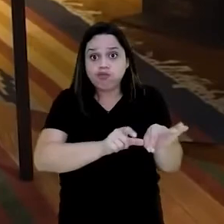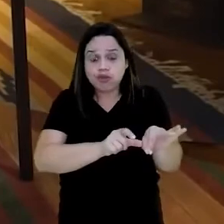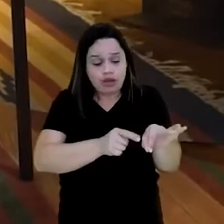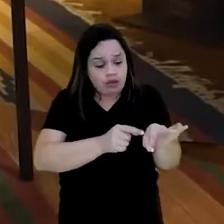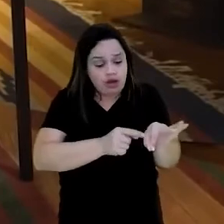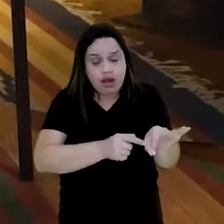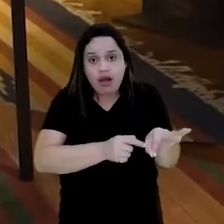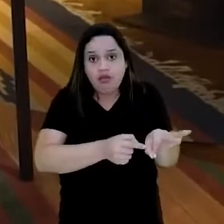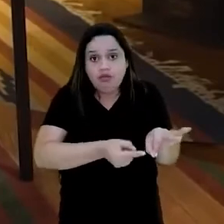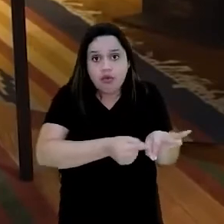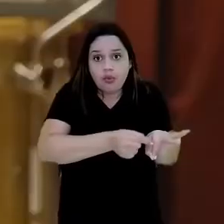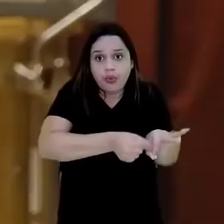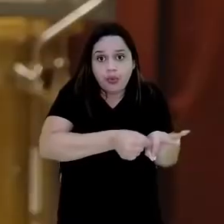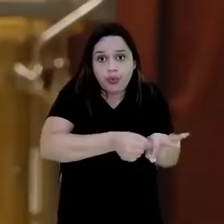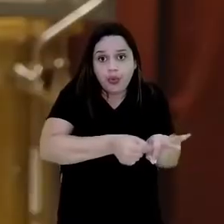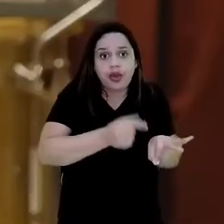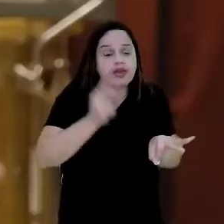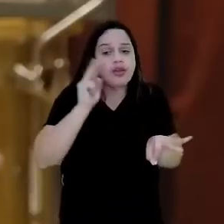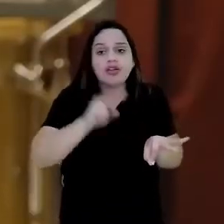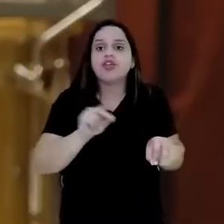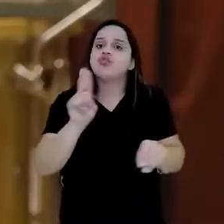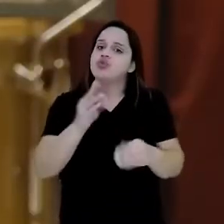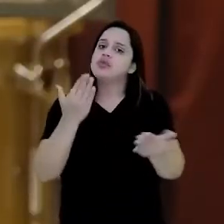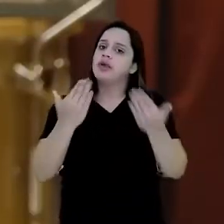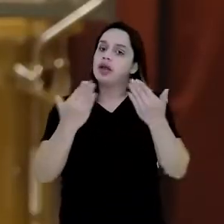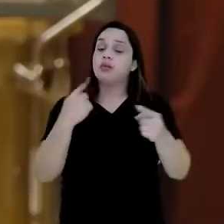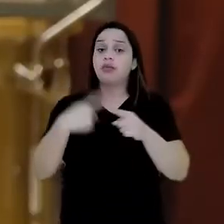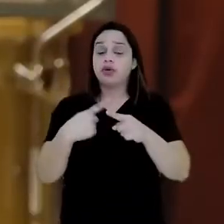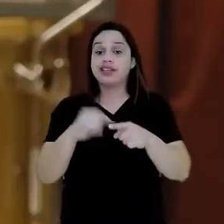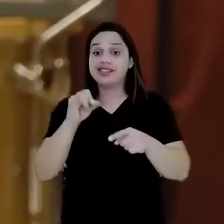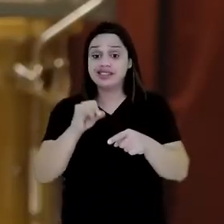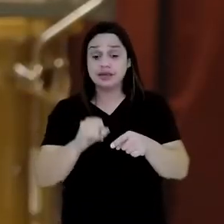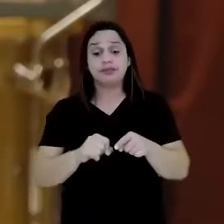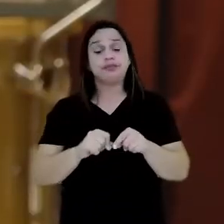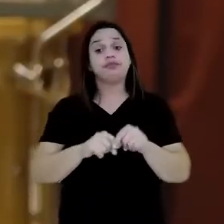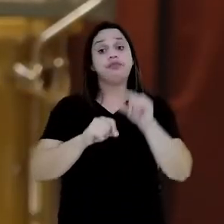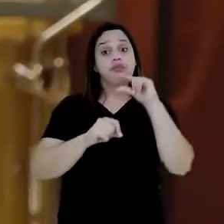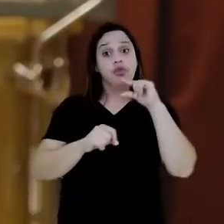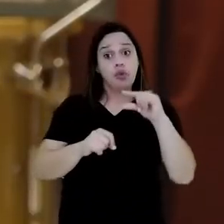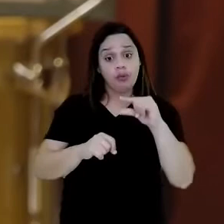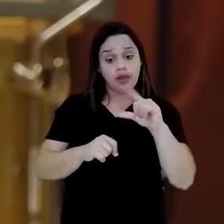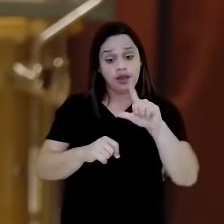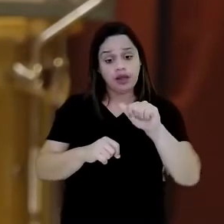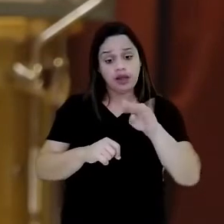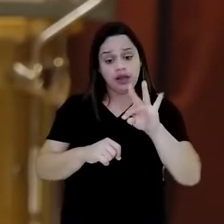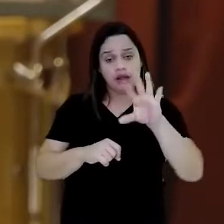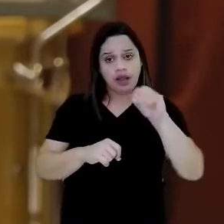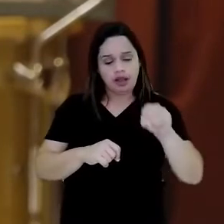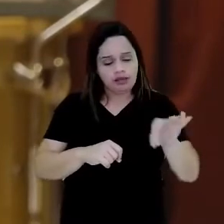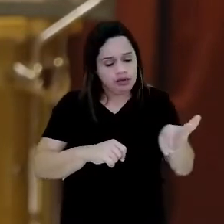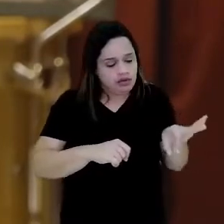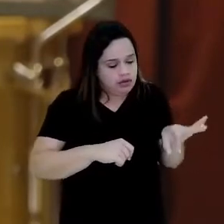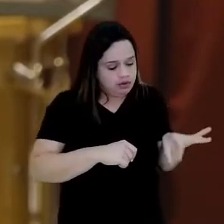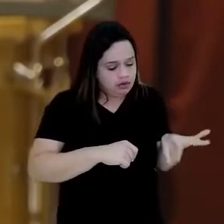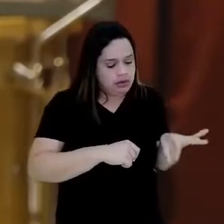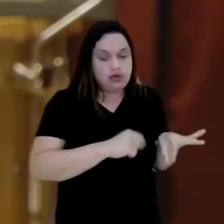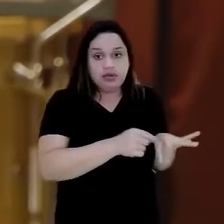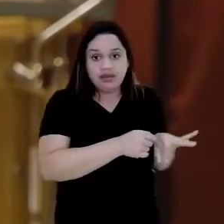grande abraço e até a gente ele como parâmetro porque quando pequeno lábio passa